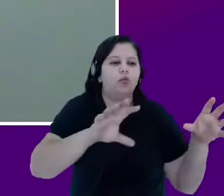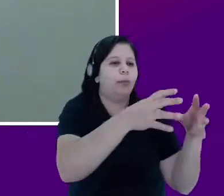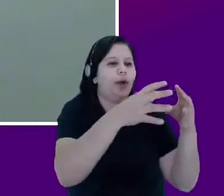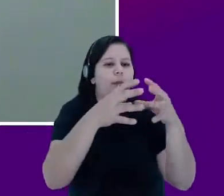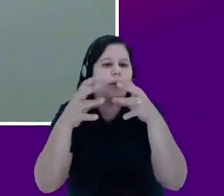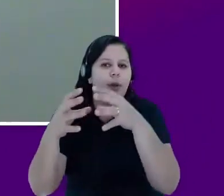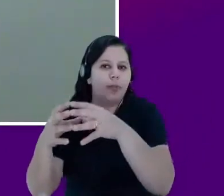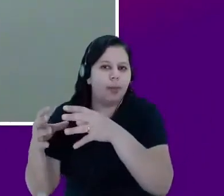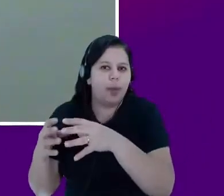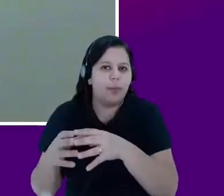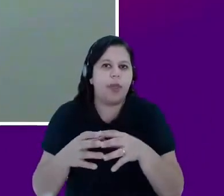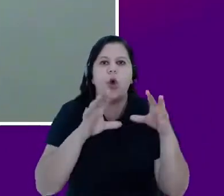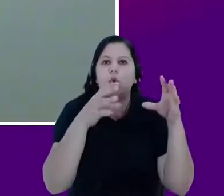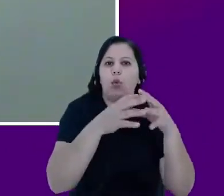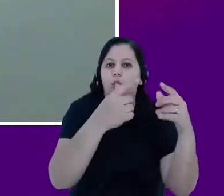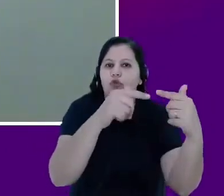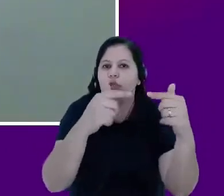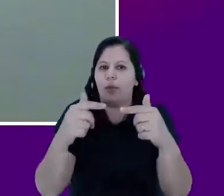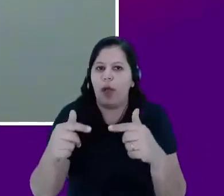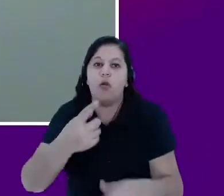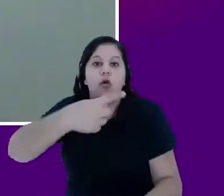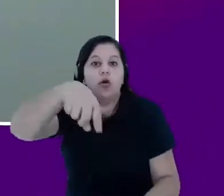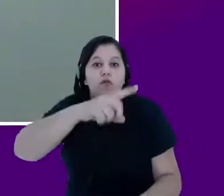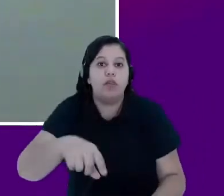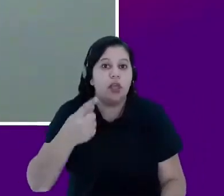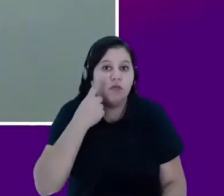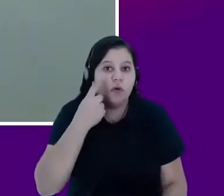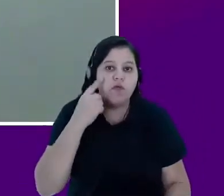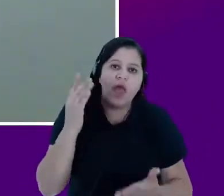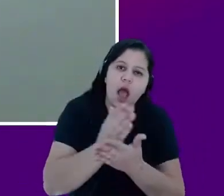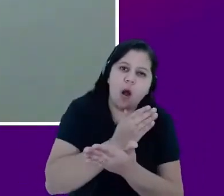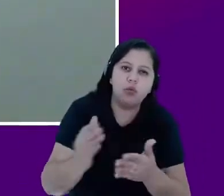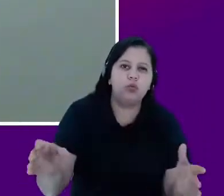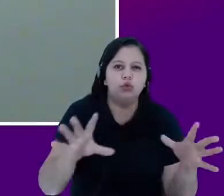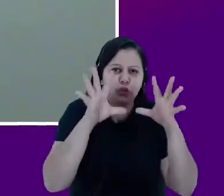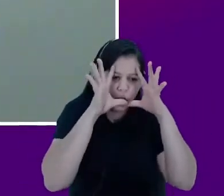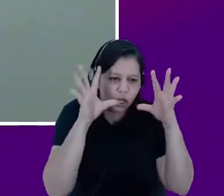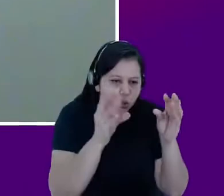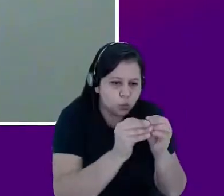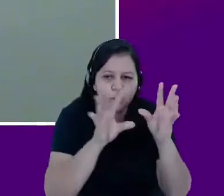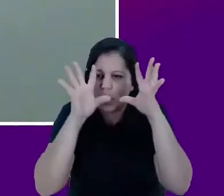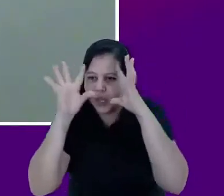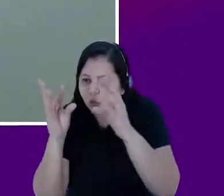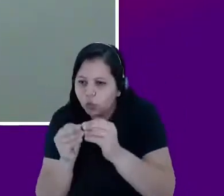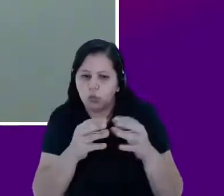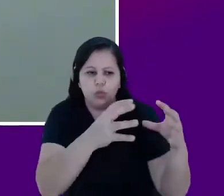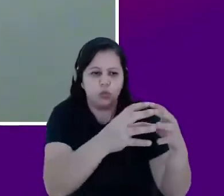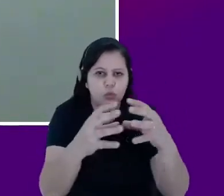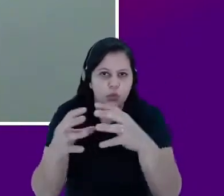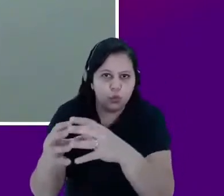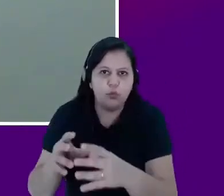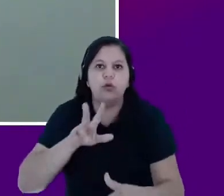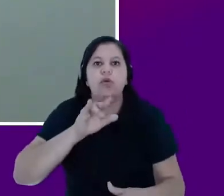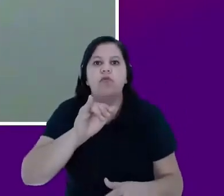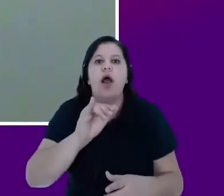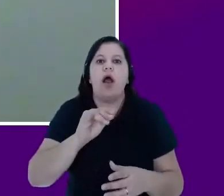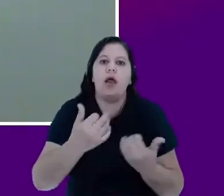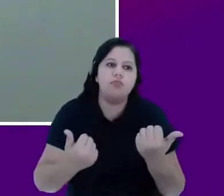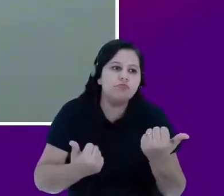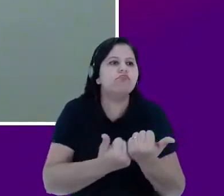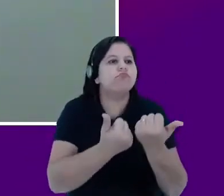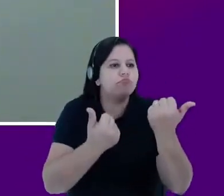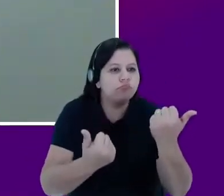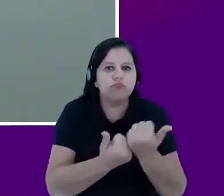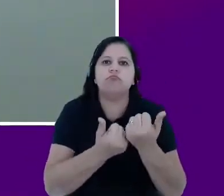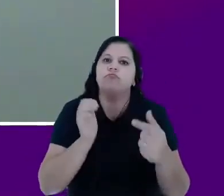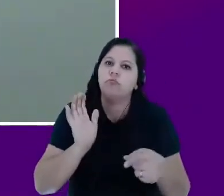alguns destaques, alguns highlights de alguns desses grupos e que vão servir, de pano de fundo